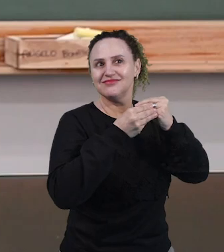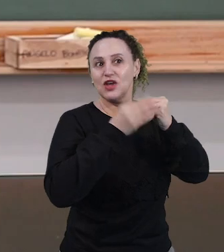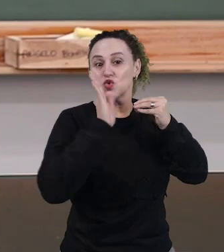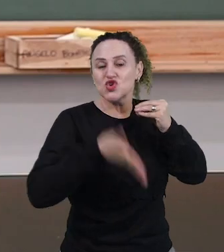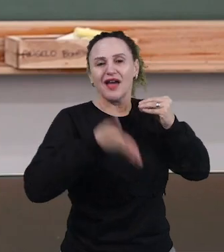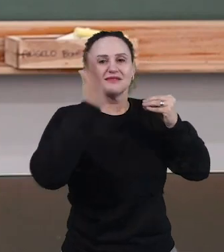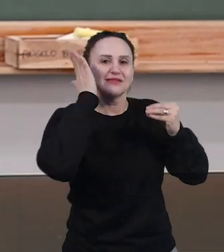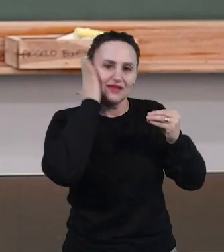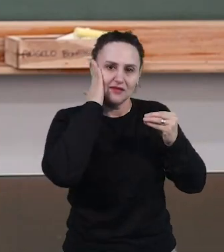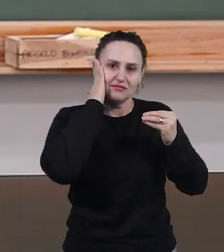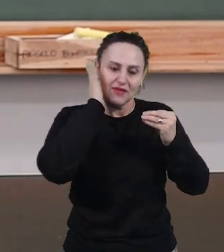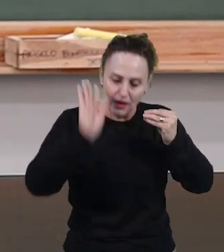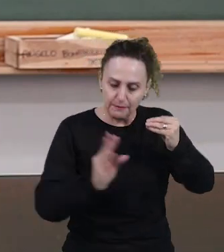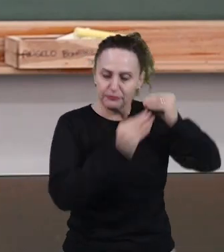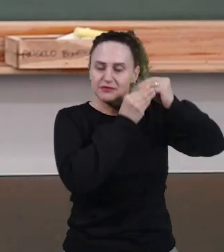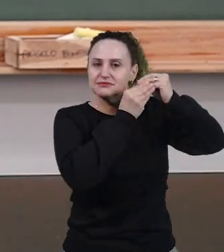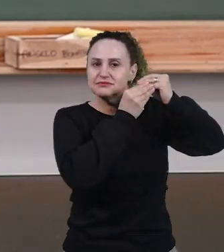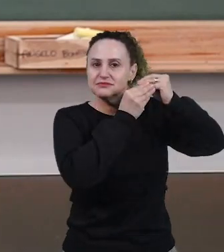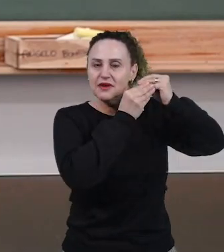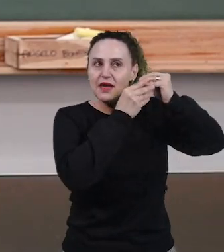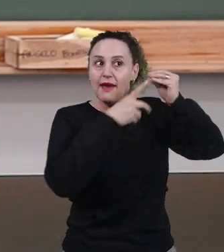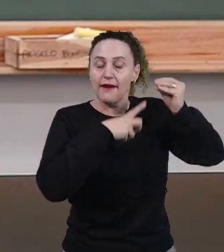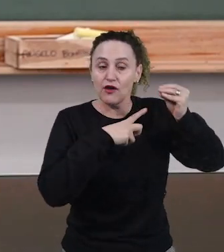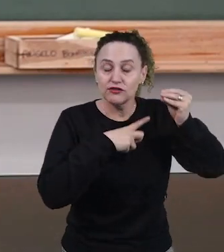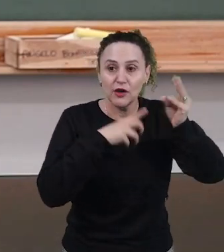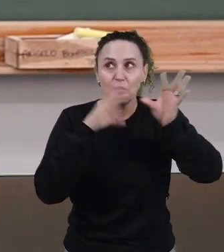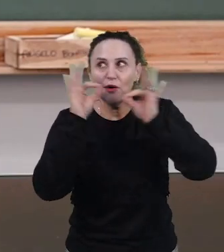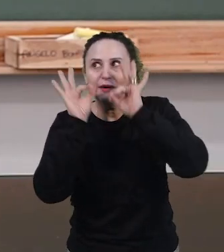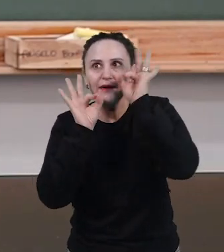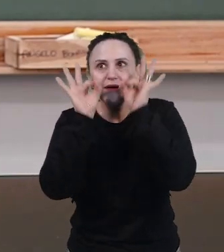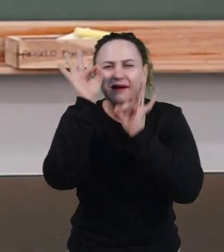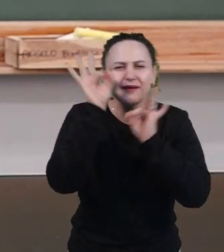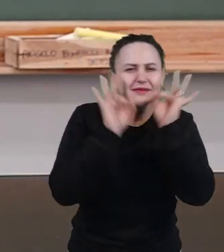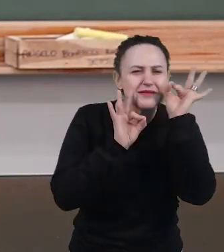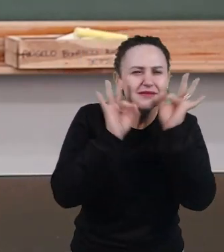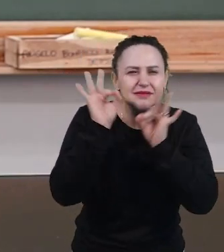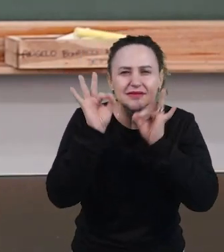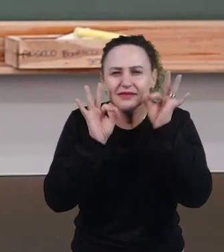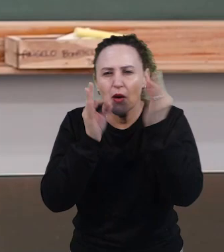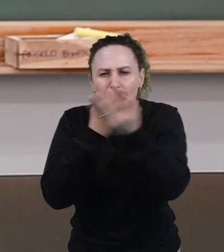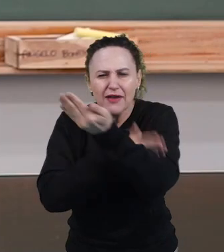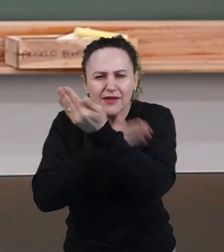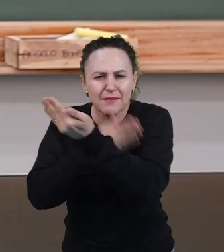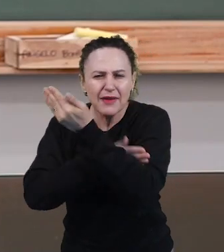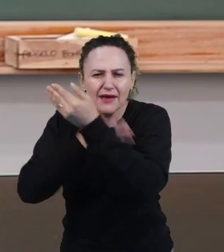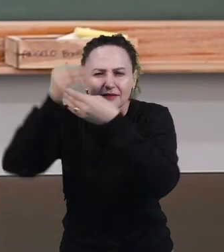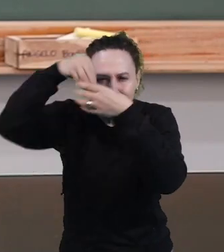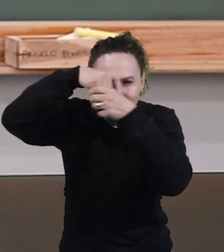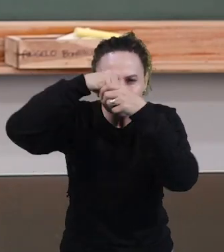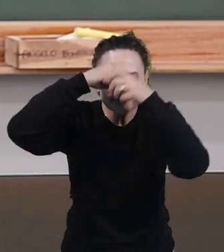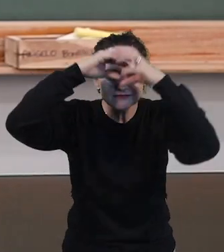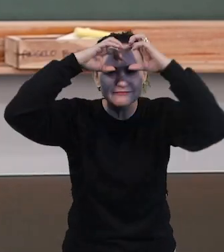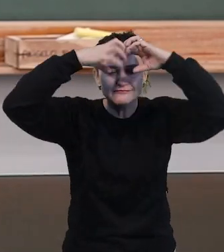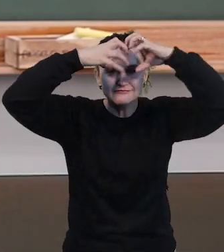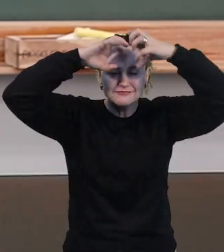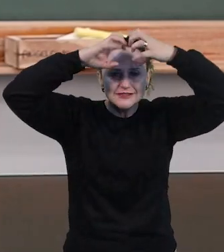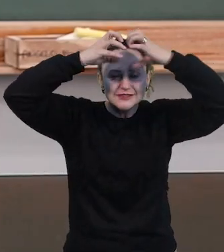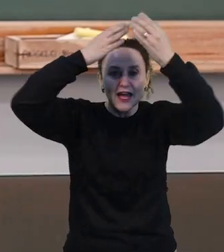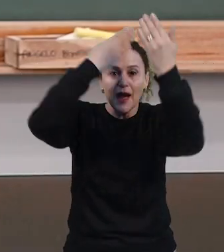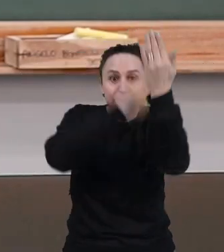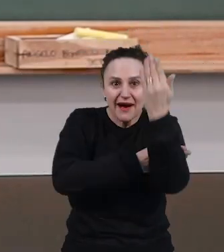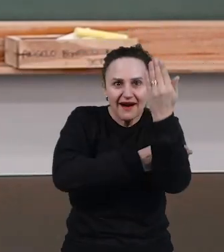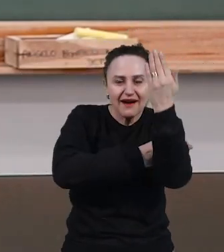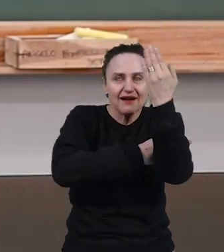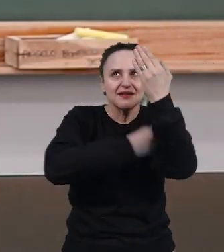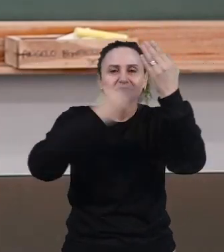Então eu tenho esquemas, ou seja, eu tenho lá minhas pastinhas, sabe? Um monte de pastinha lá dentro da cabeça. E o que eu vou aprendendo